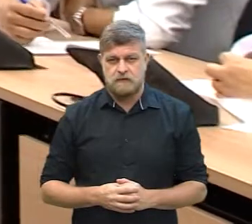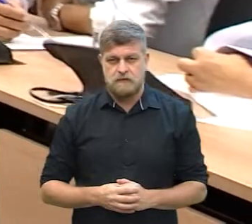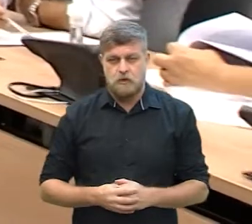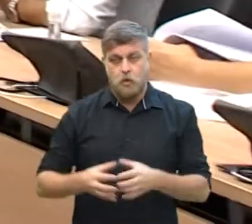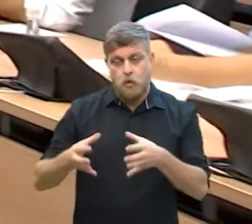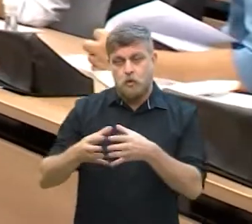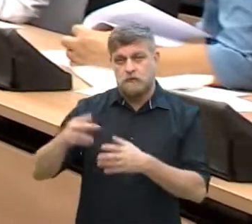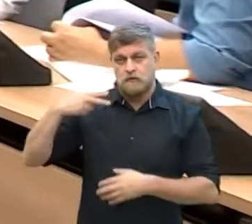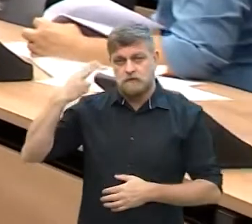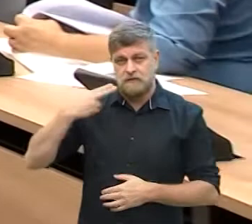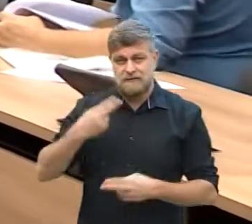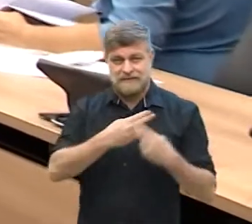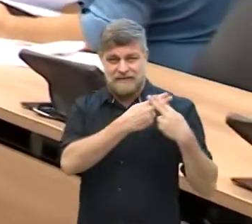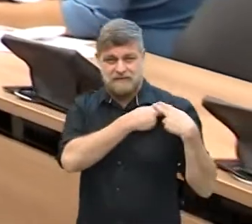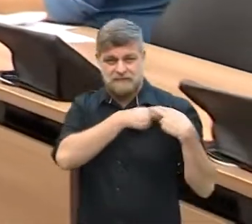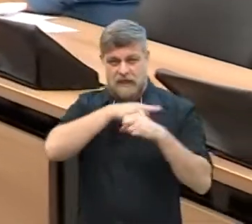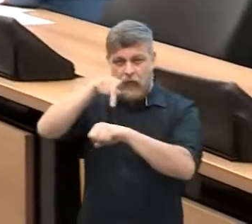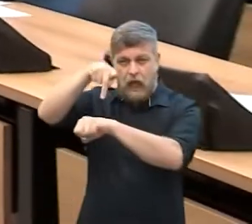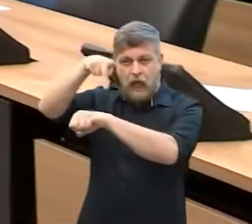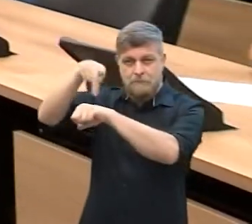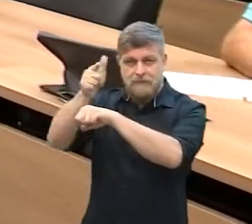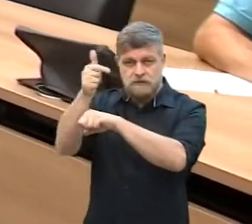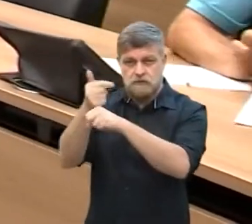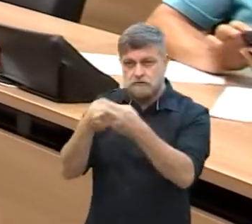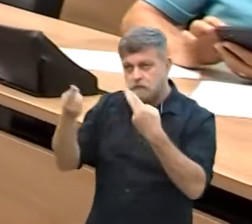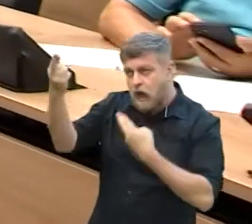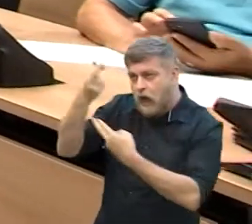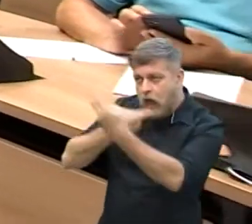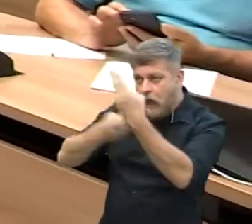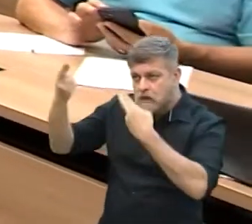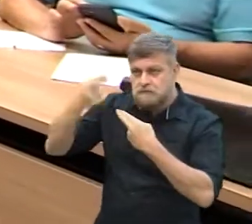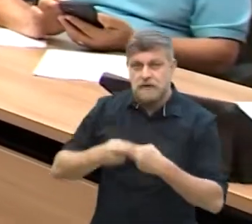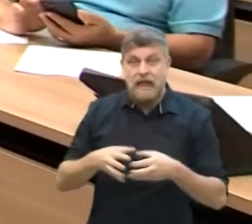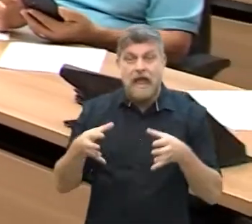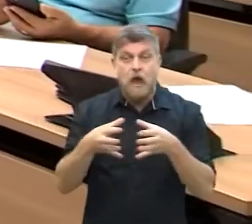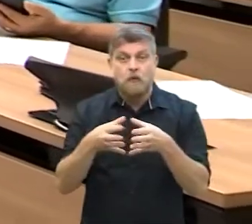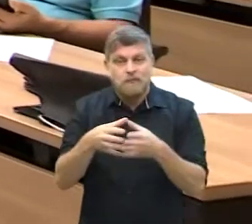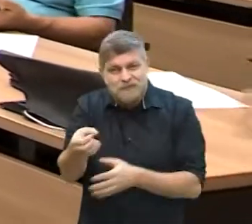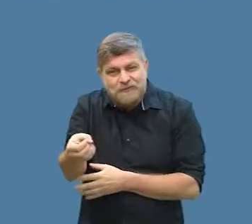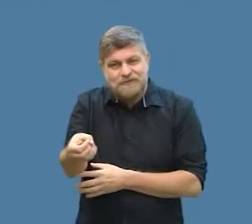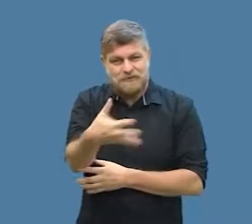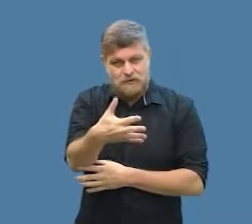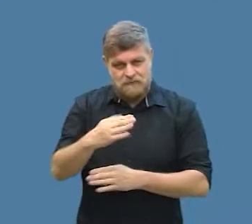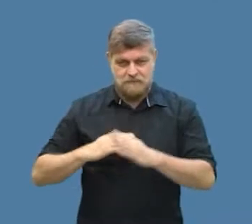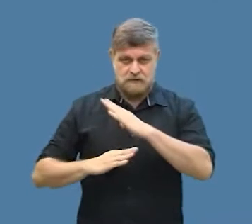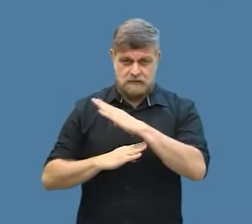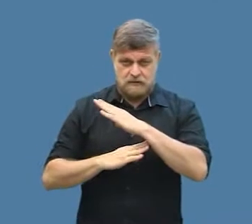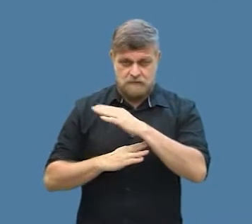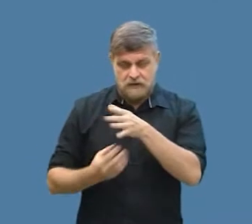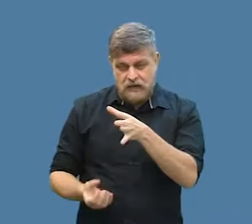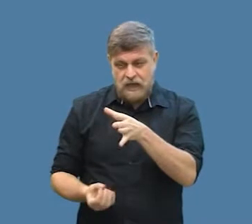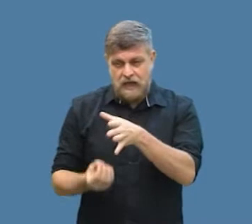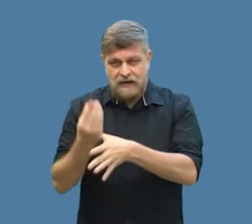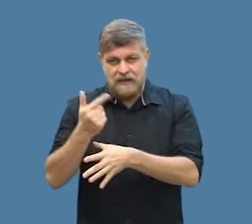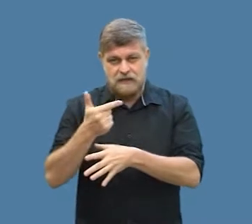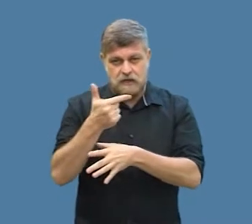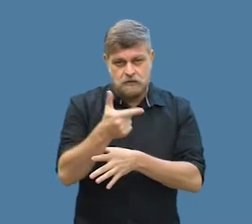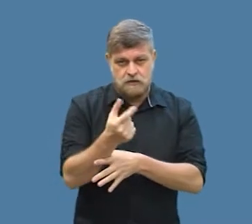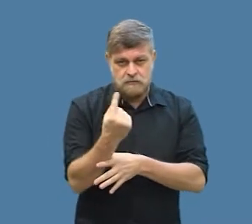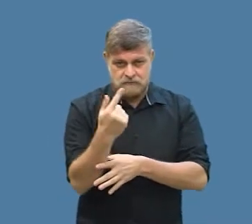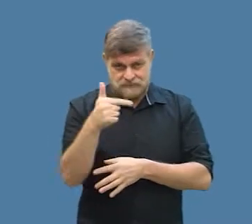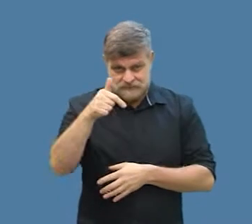A Comissão de Relações Internacionais é uma das mais novas da Câmara de Campinas. Criada em